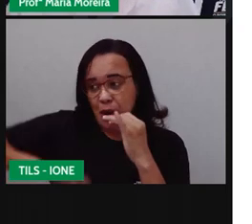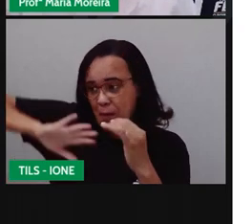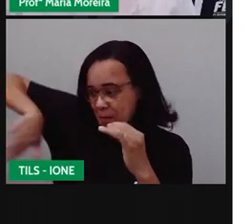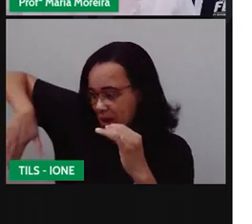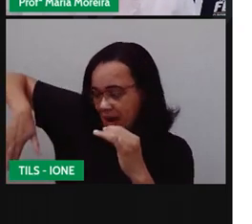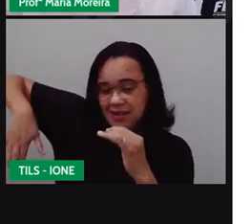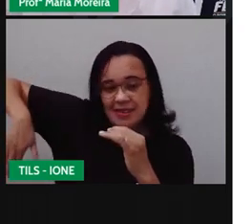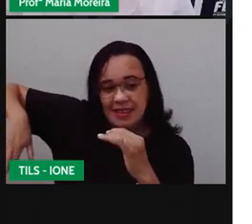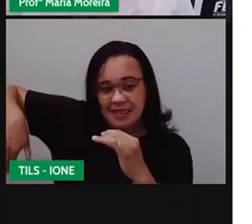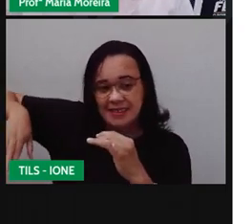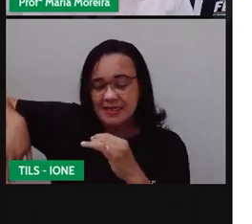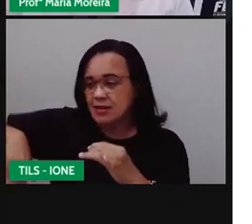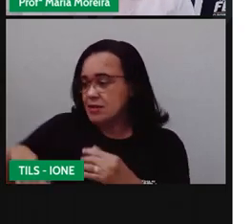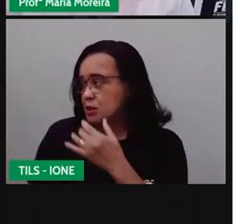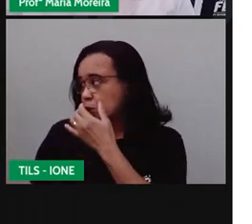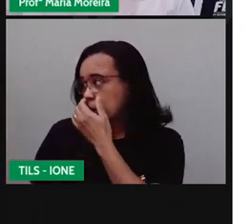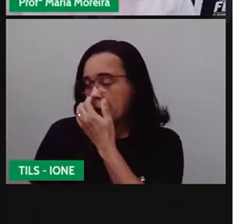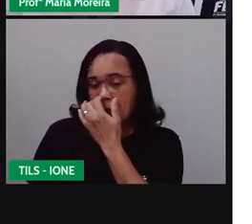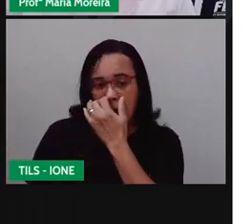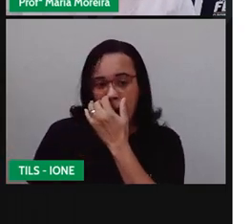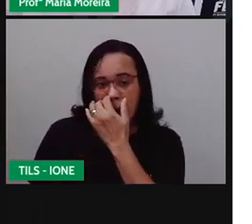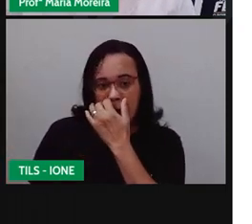Cabo Sul? Qual o símbolo de Cabo Sul, Ione?